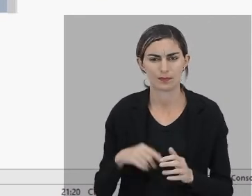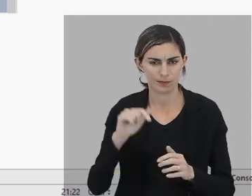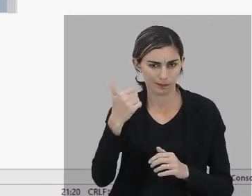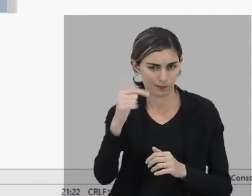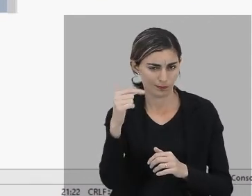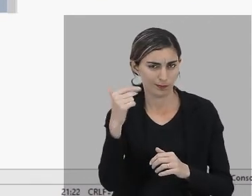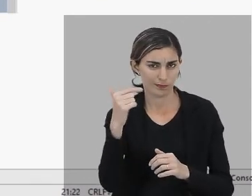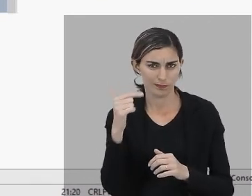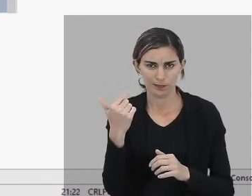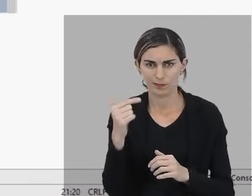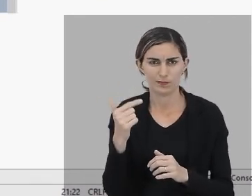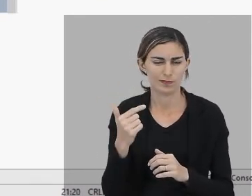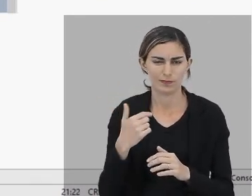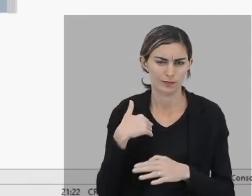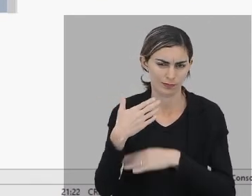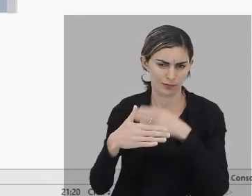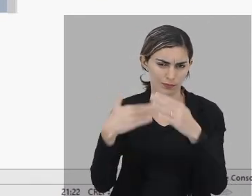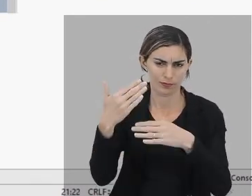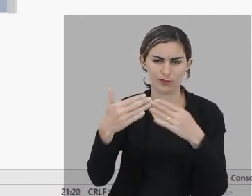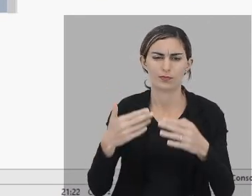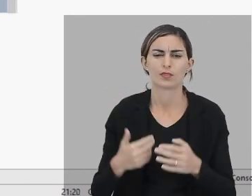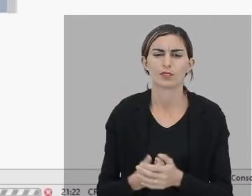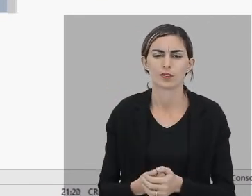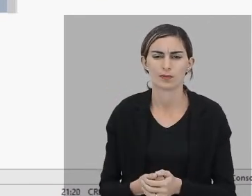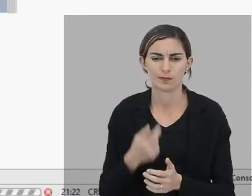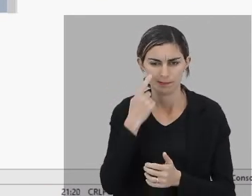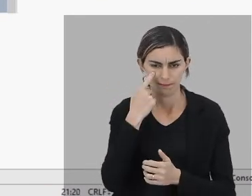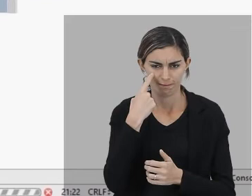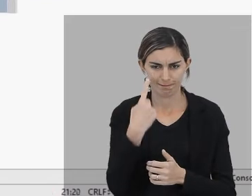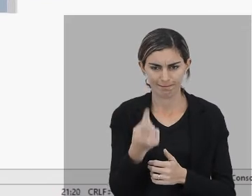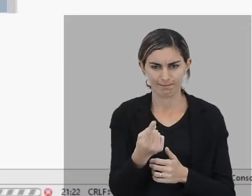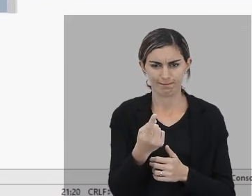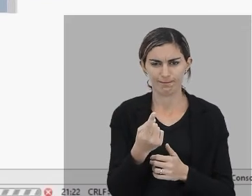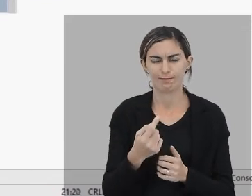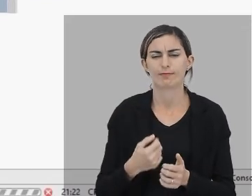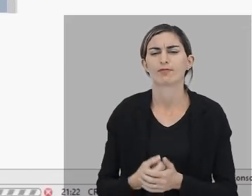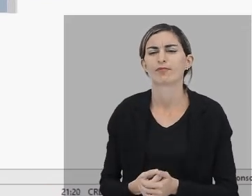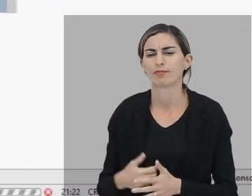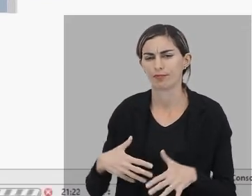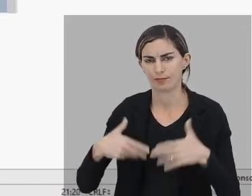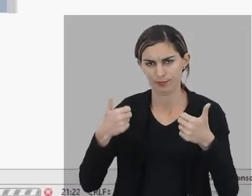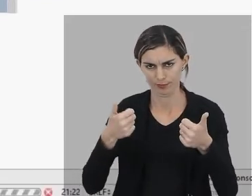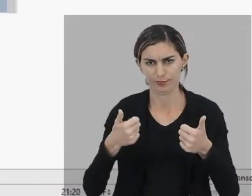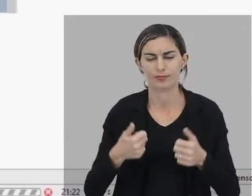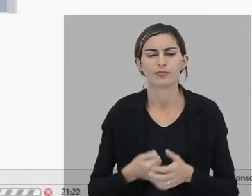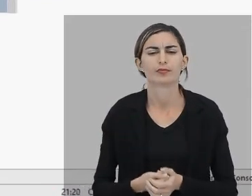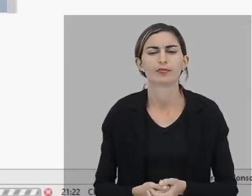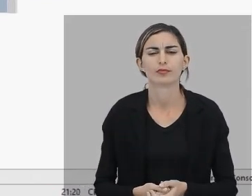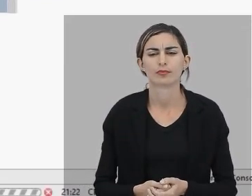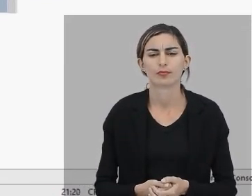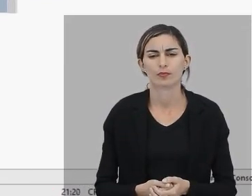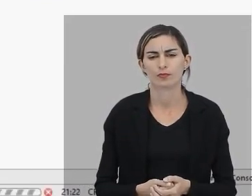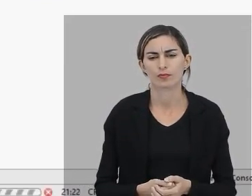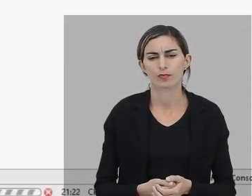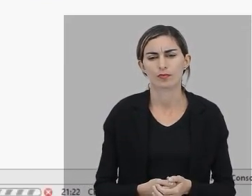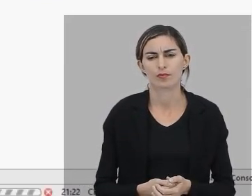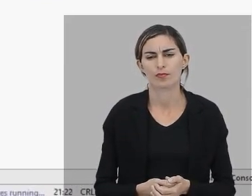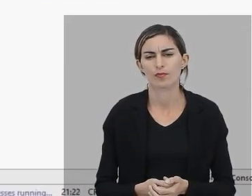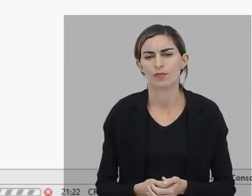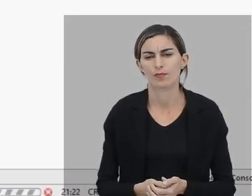que aí não temos o processo randômico e vamos poder observar melhor.